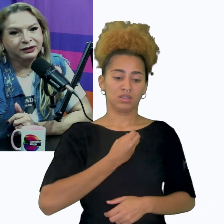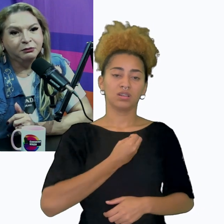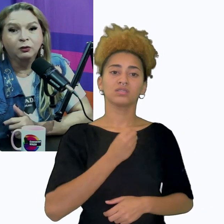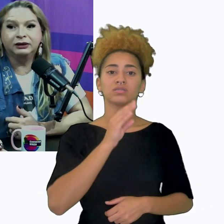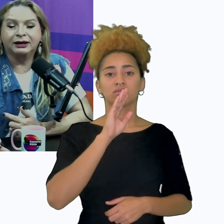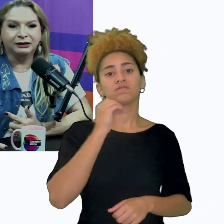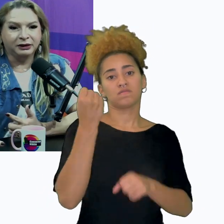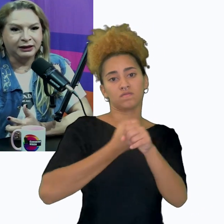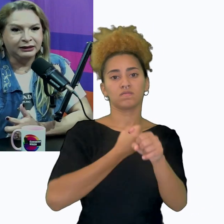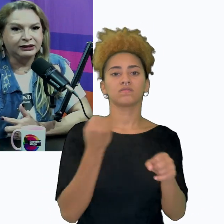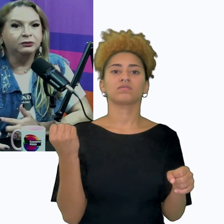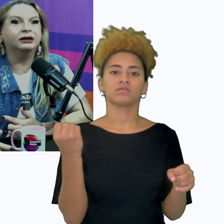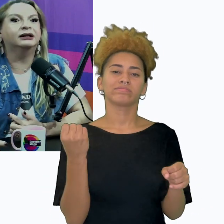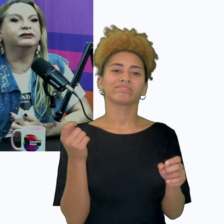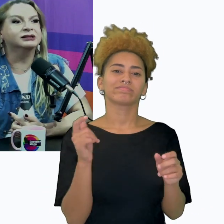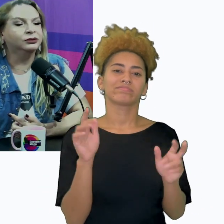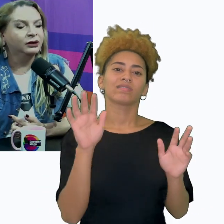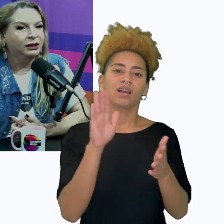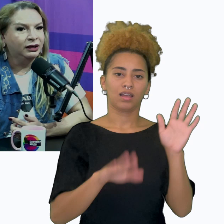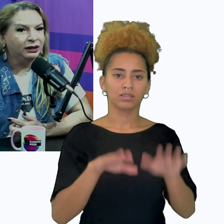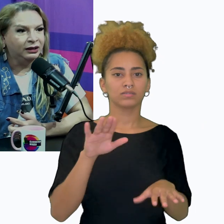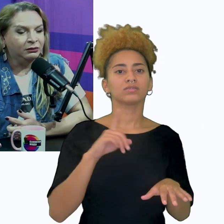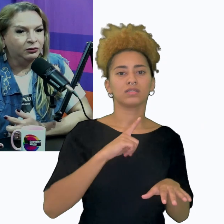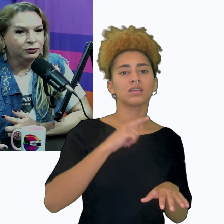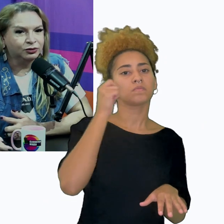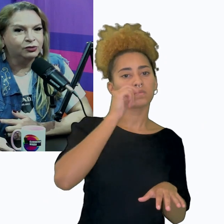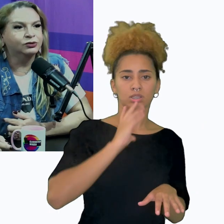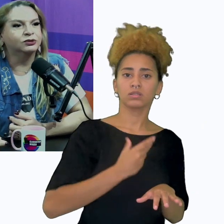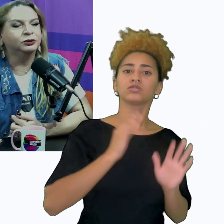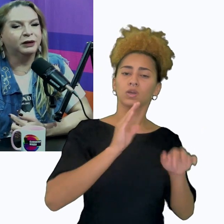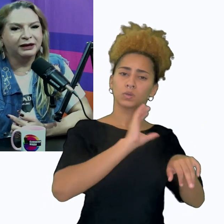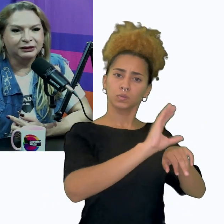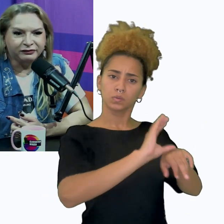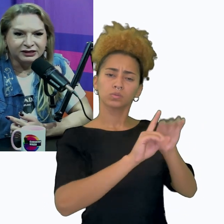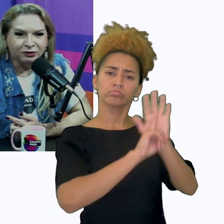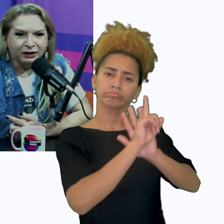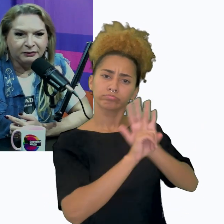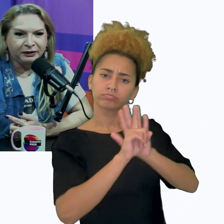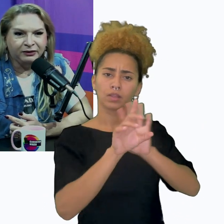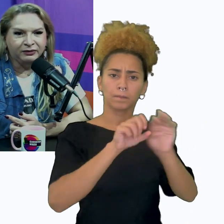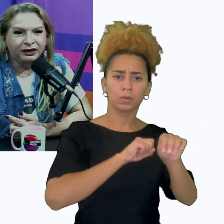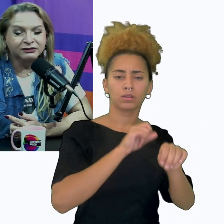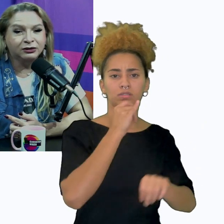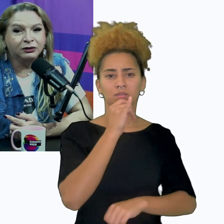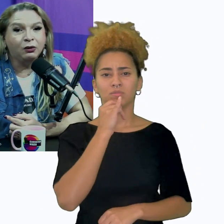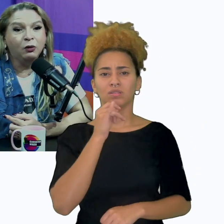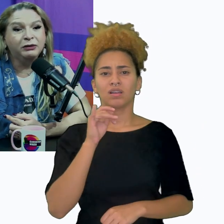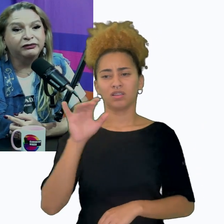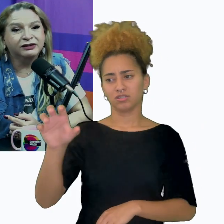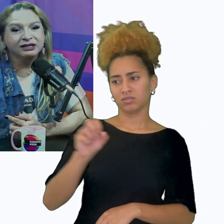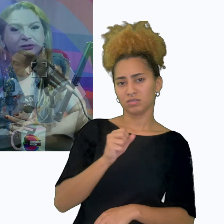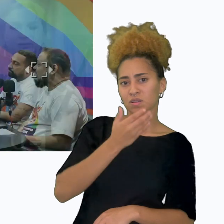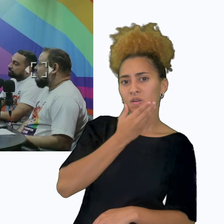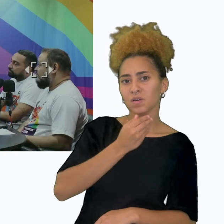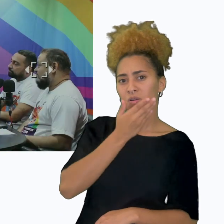tem muita gata preparada, tem muita gata fazendo muitos cursos, muito preparada pra fazer qualquer papel. E aí você colocar um homem pra